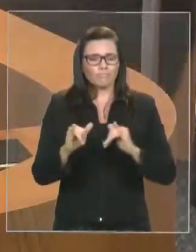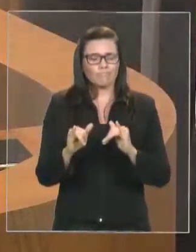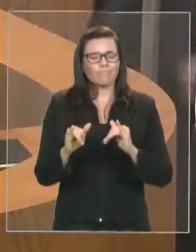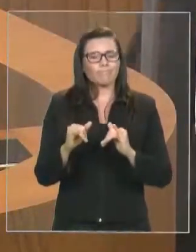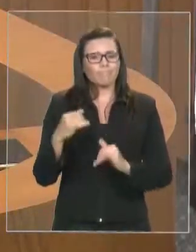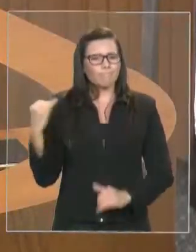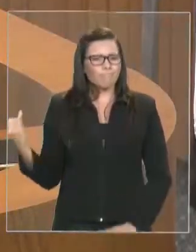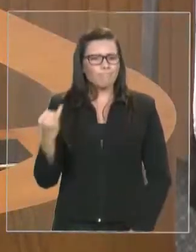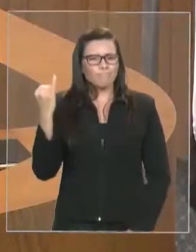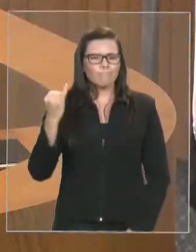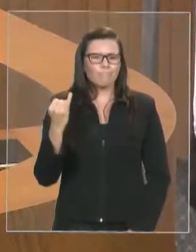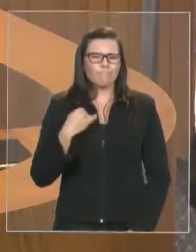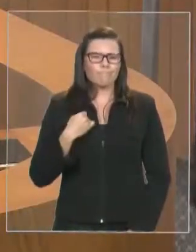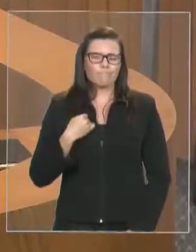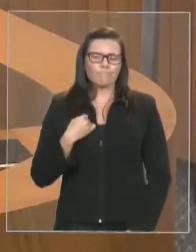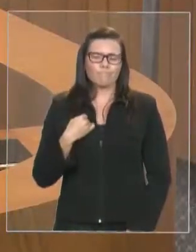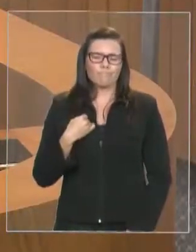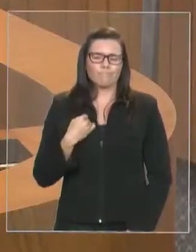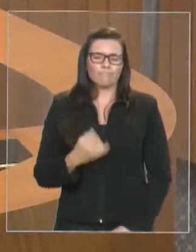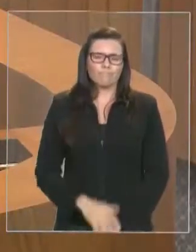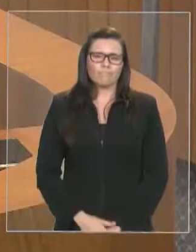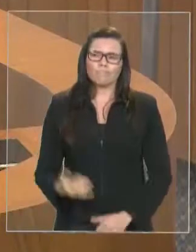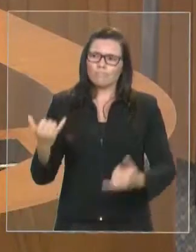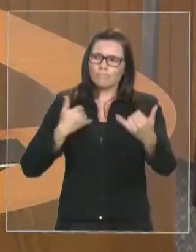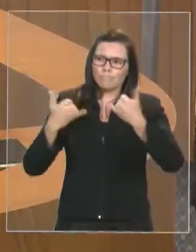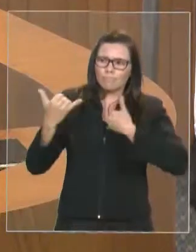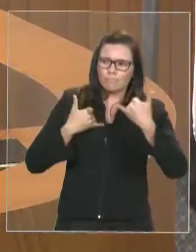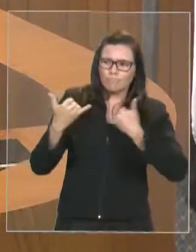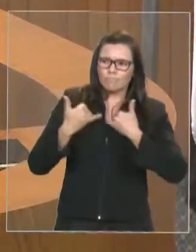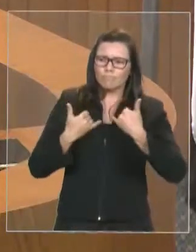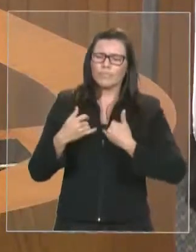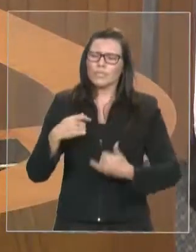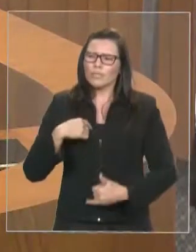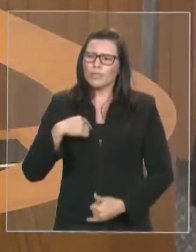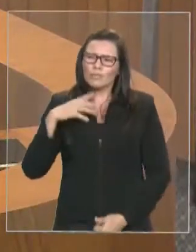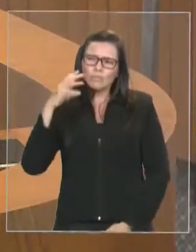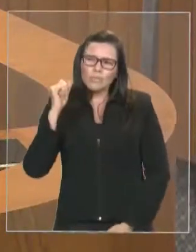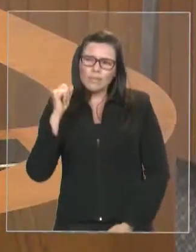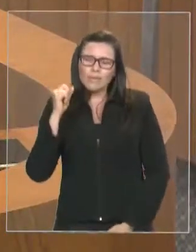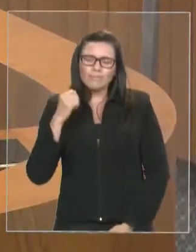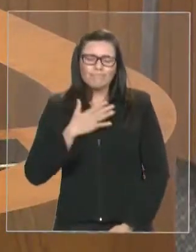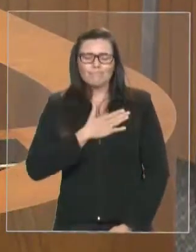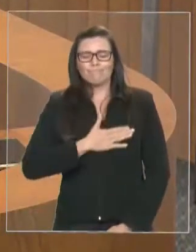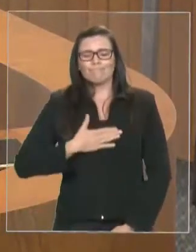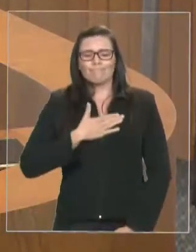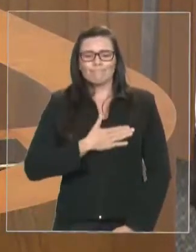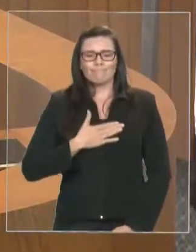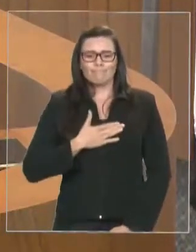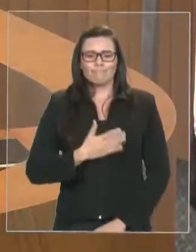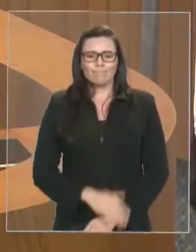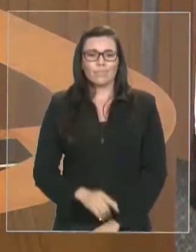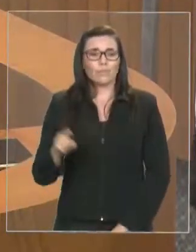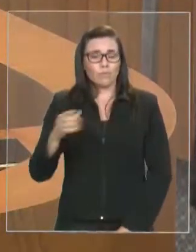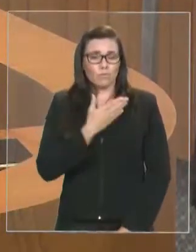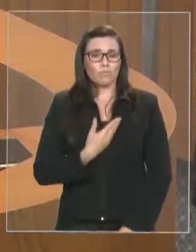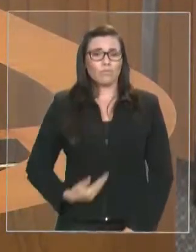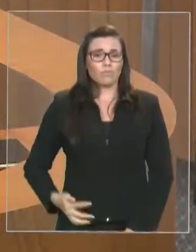deu muita alegria e satisfação, que foi a sanção pelo governador Flávio